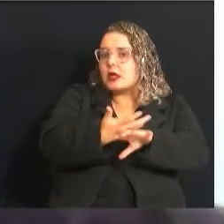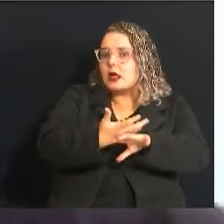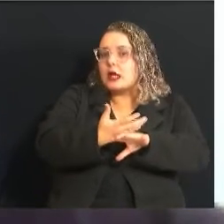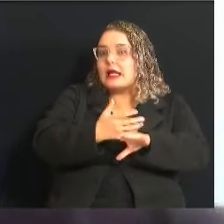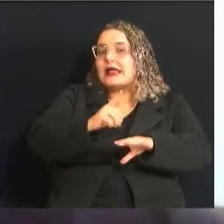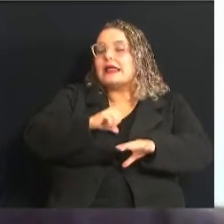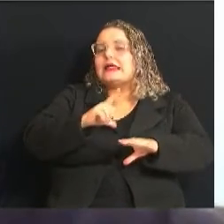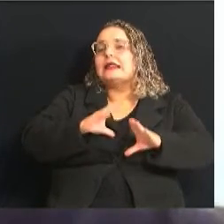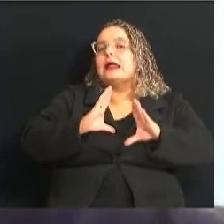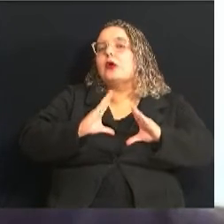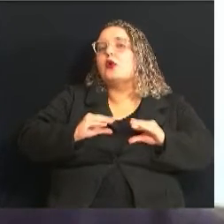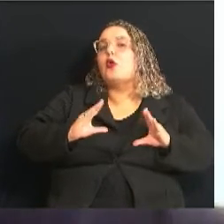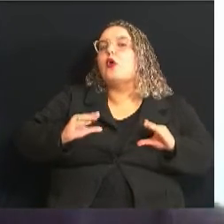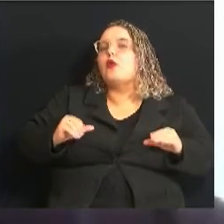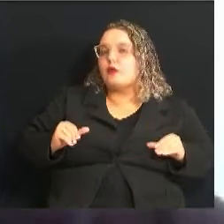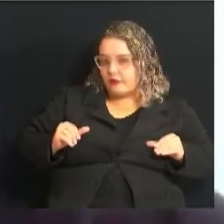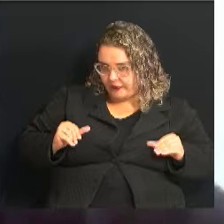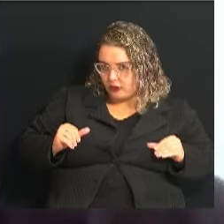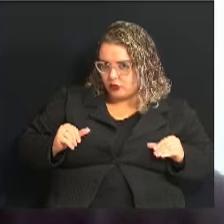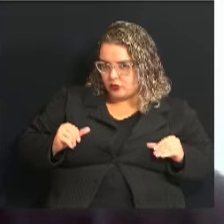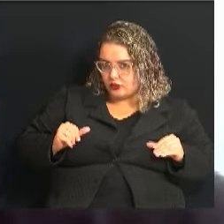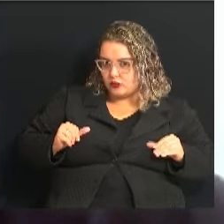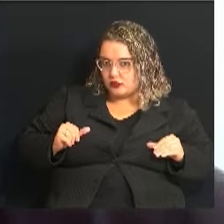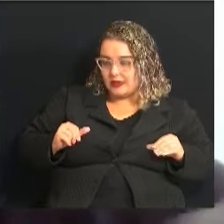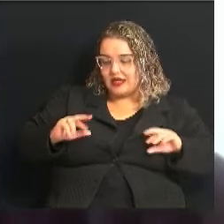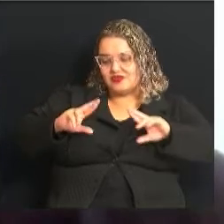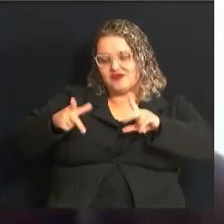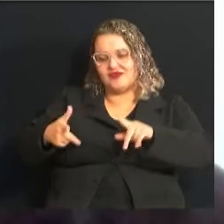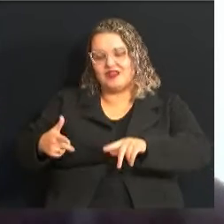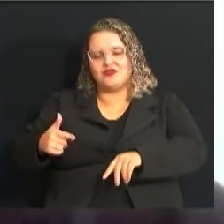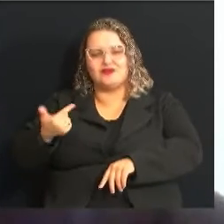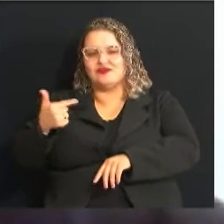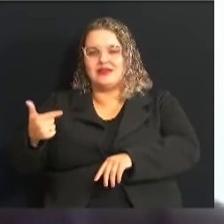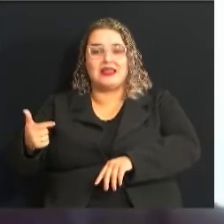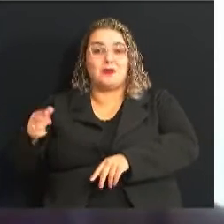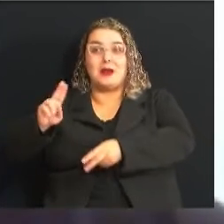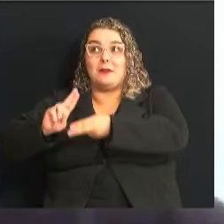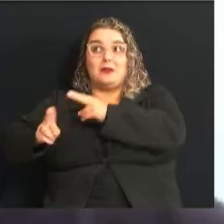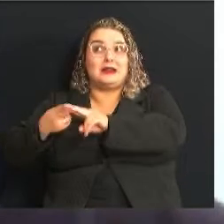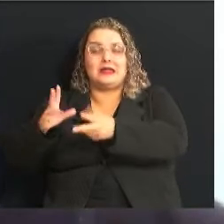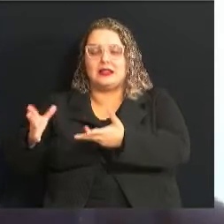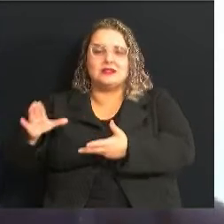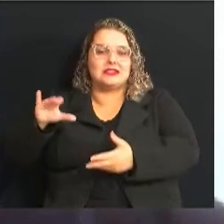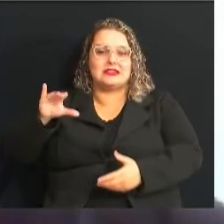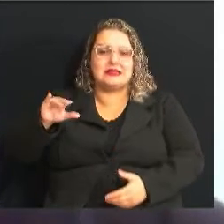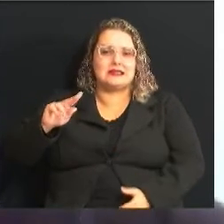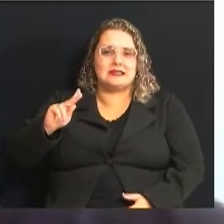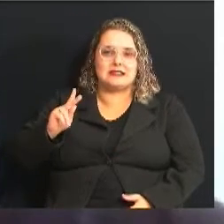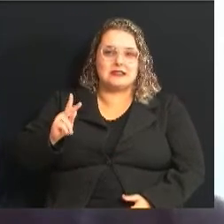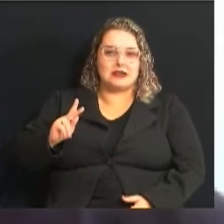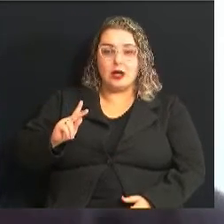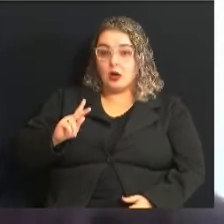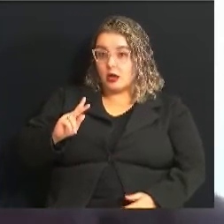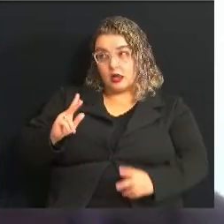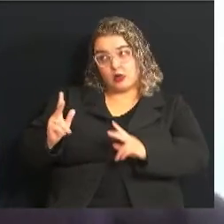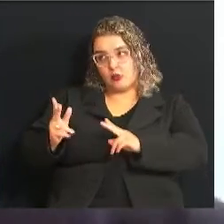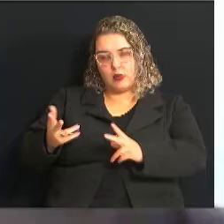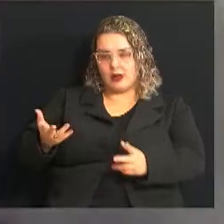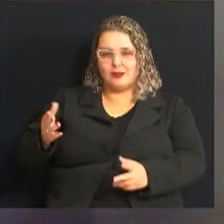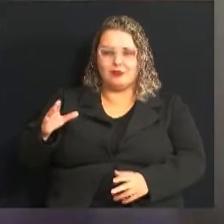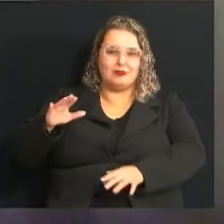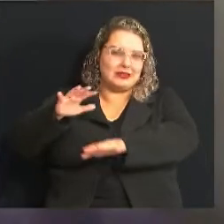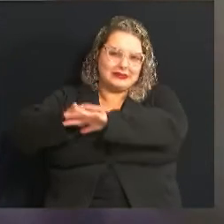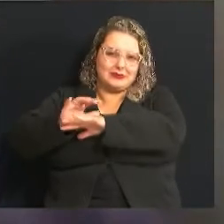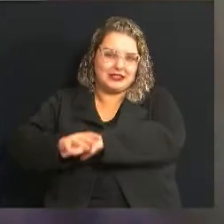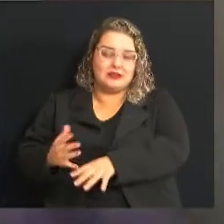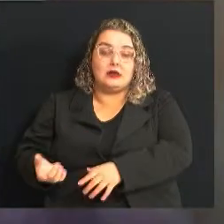mesma habilidade, né, por exemplo, da área das ciências humanas, ele geralmente ele vai precisar trocar, voltar um